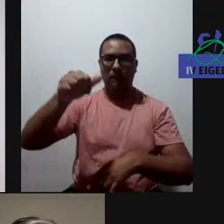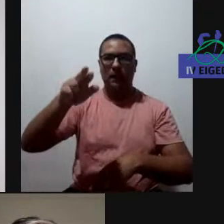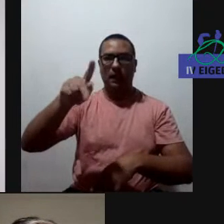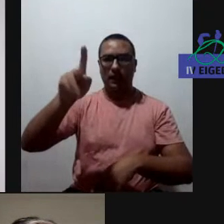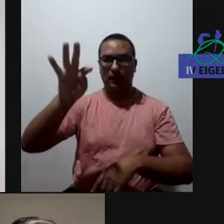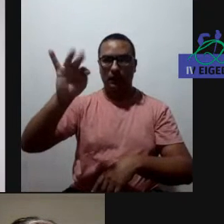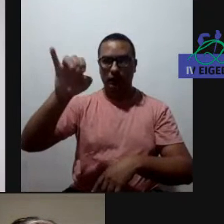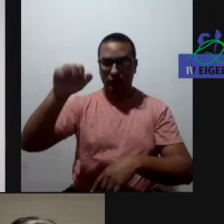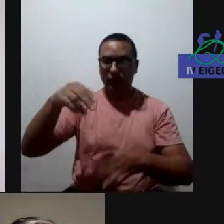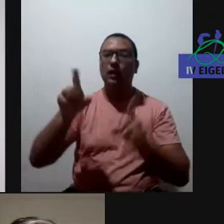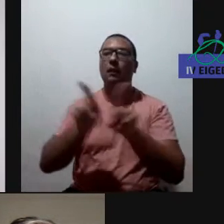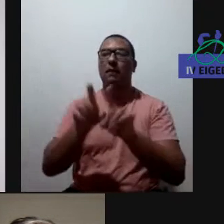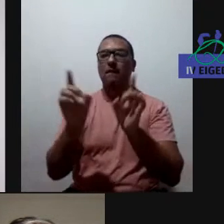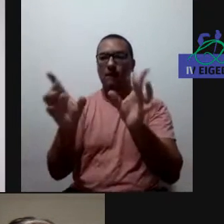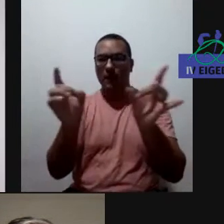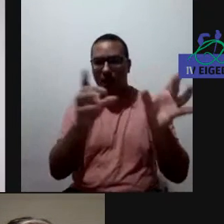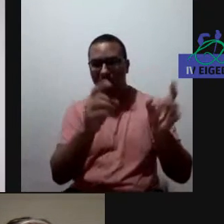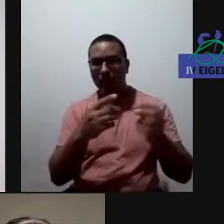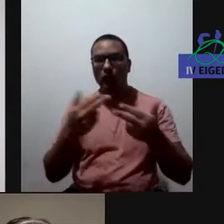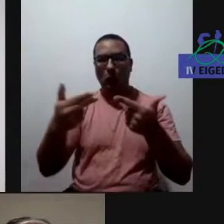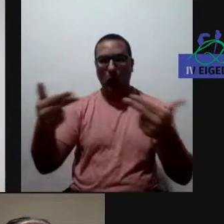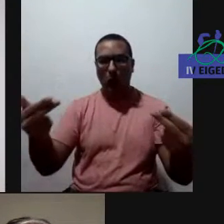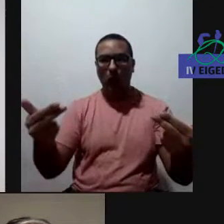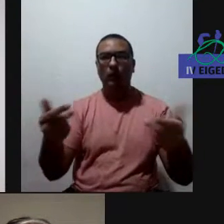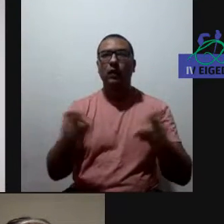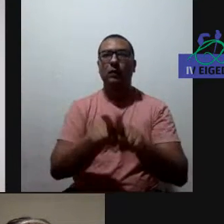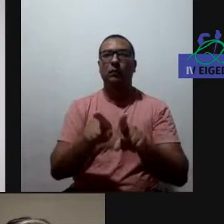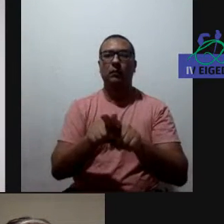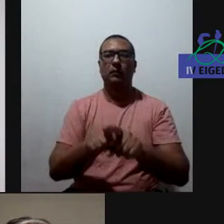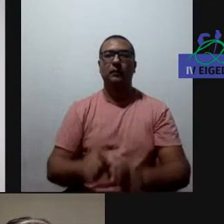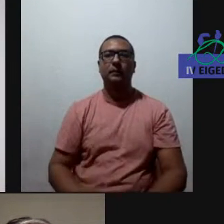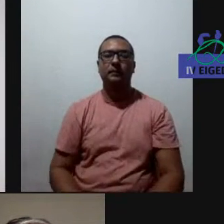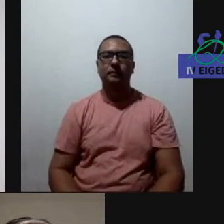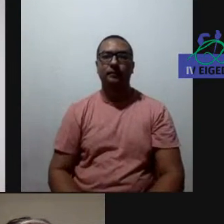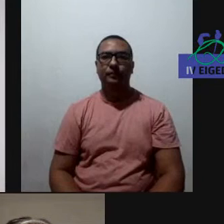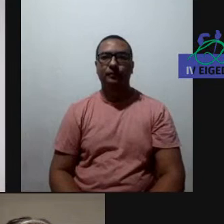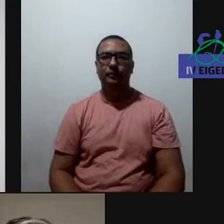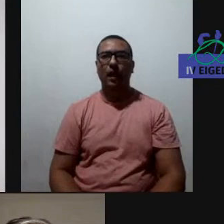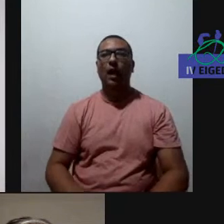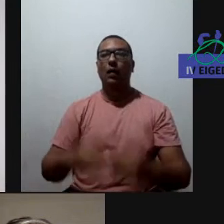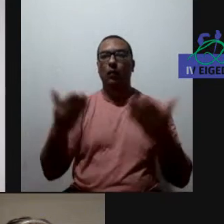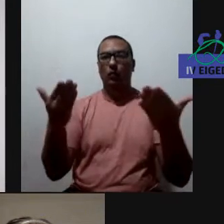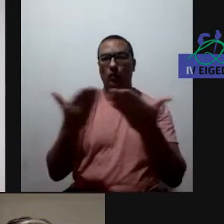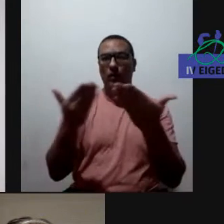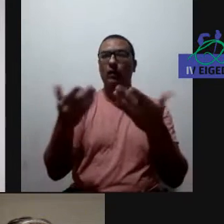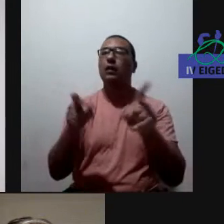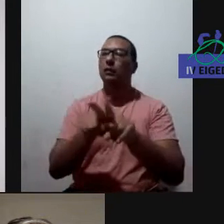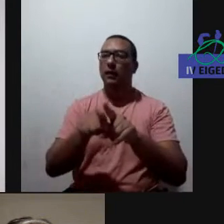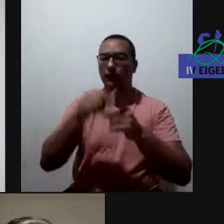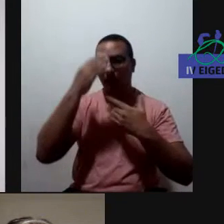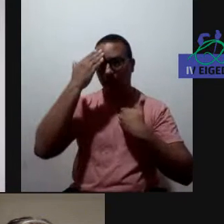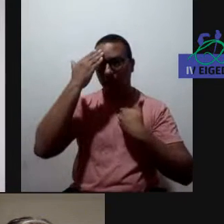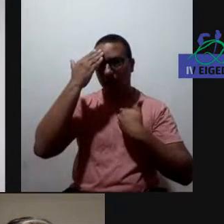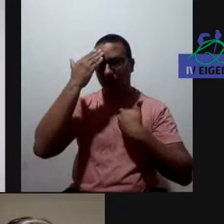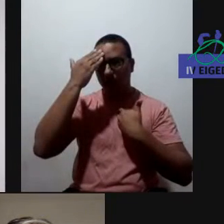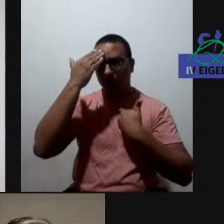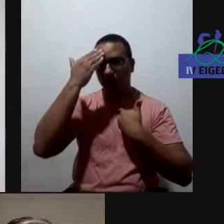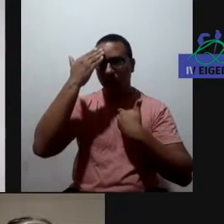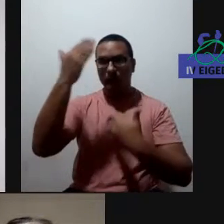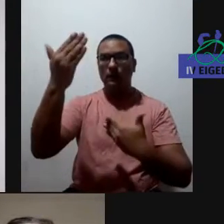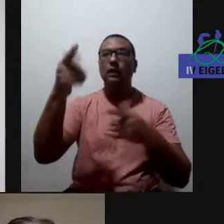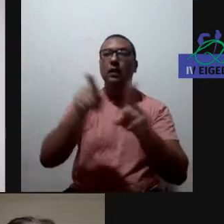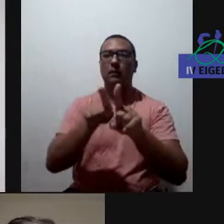produtos para controle, comando e proteção. Então, nós gostaríamos de agradecer também por ter